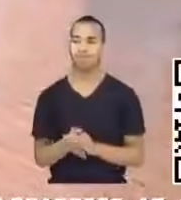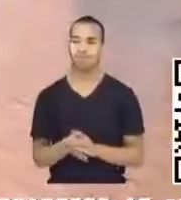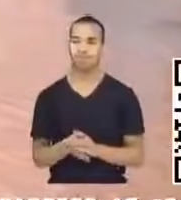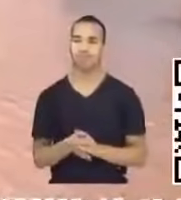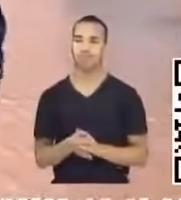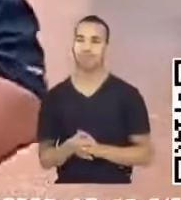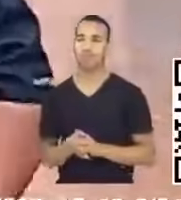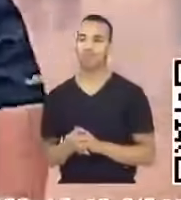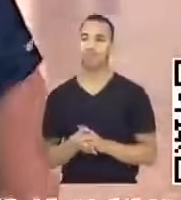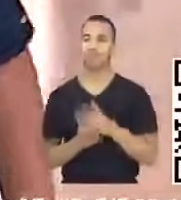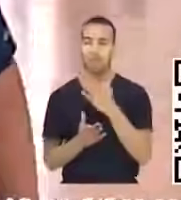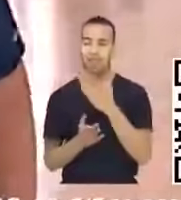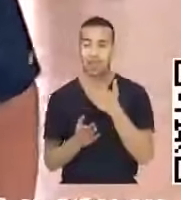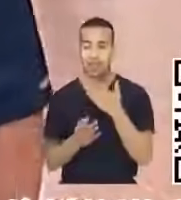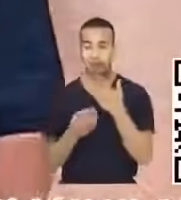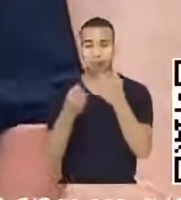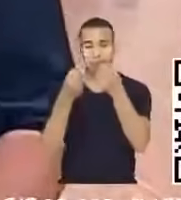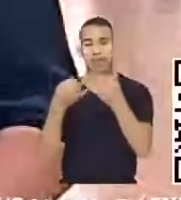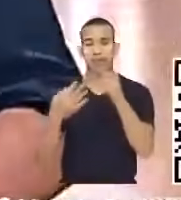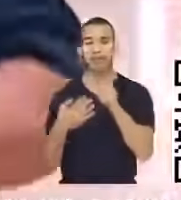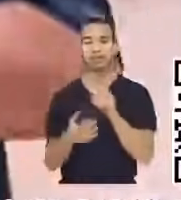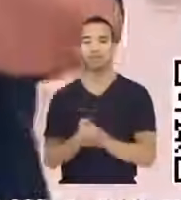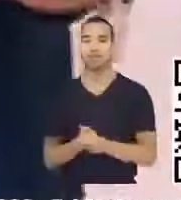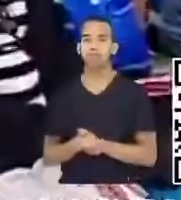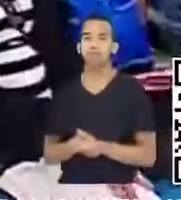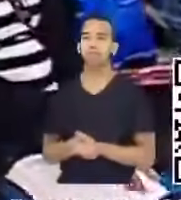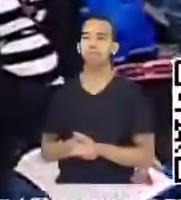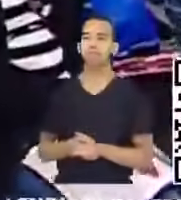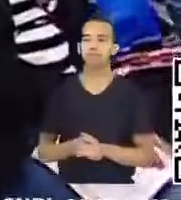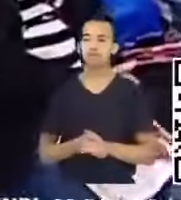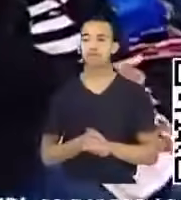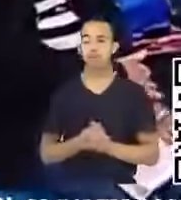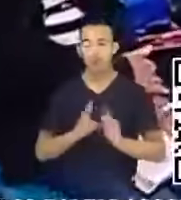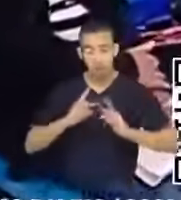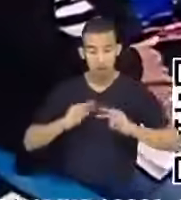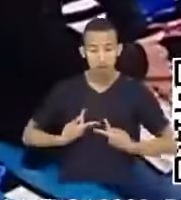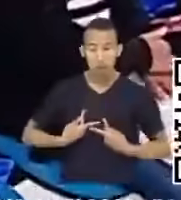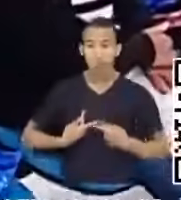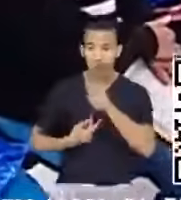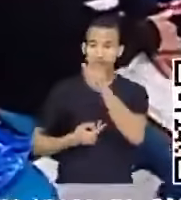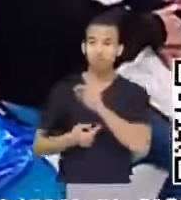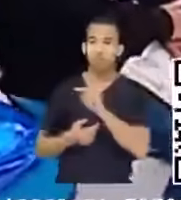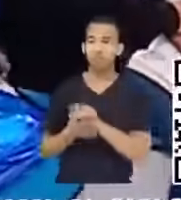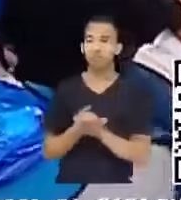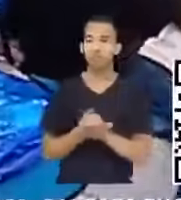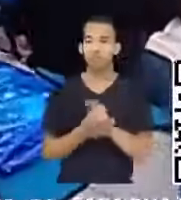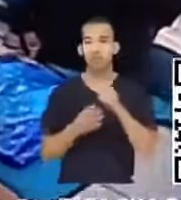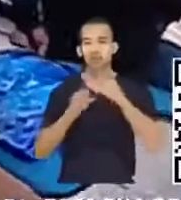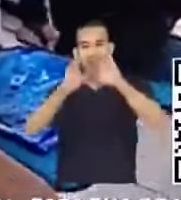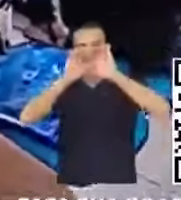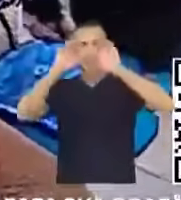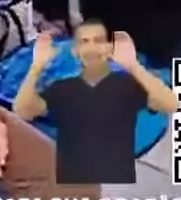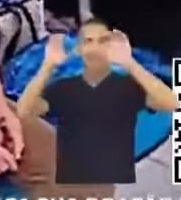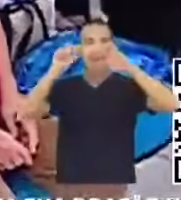e eu citei isso aí e os ia ir e cujo o céu